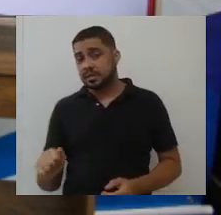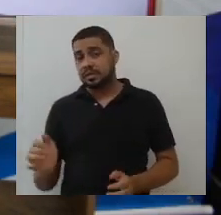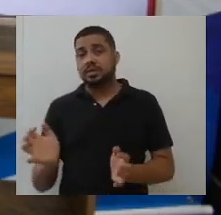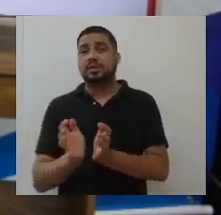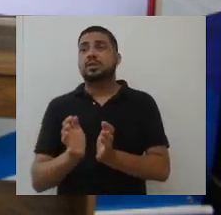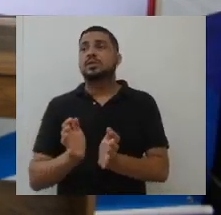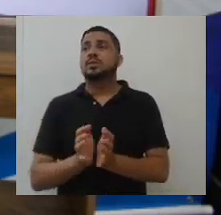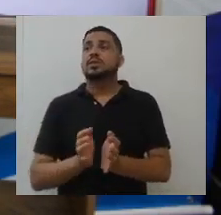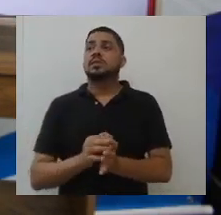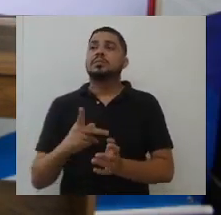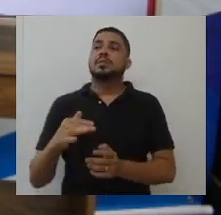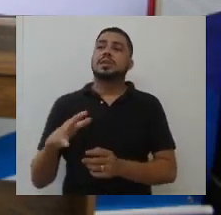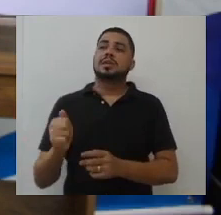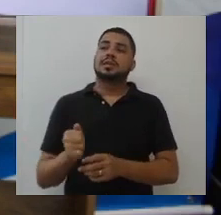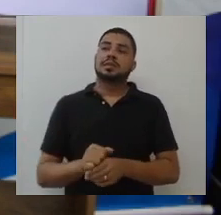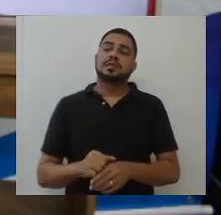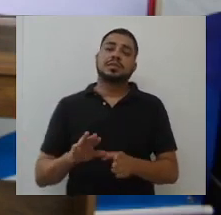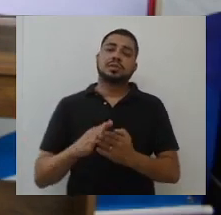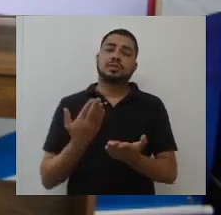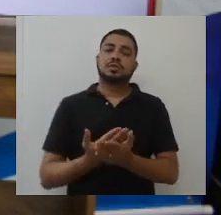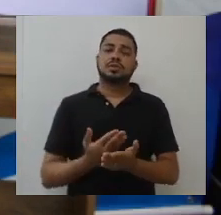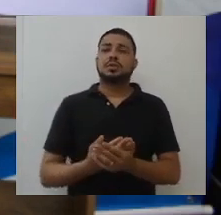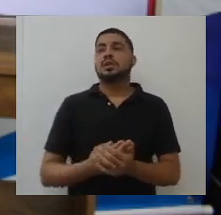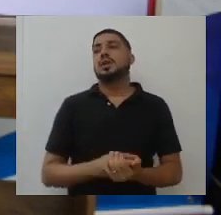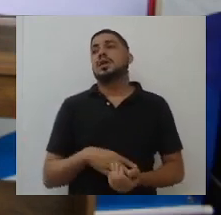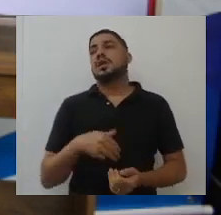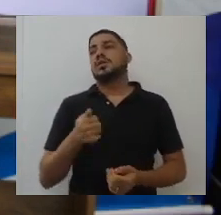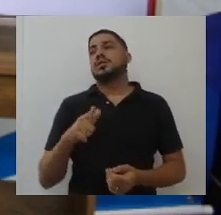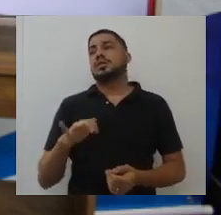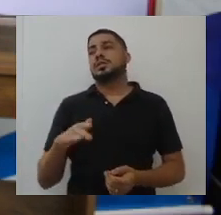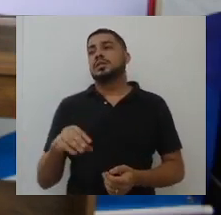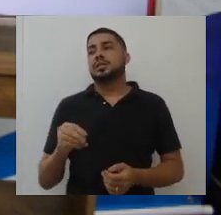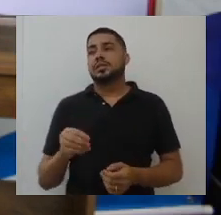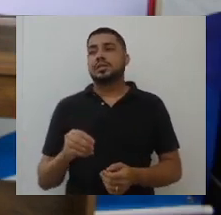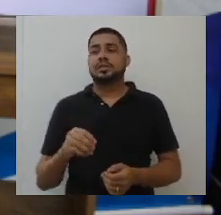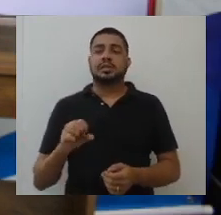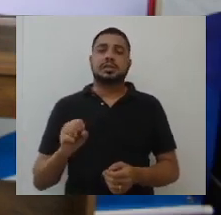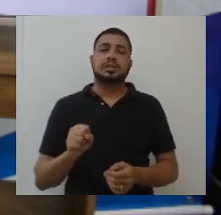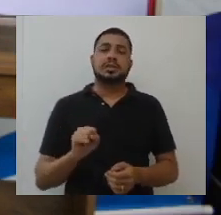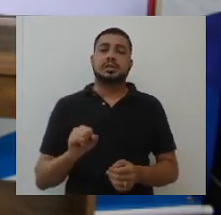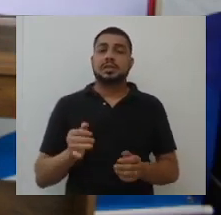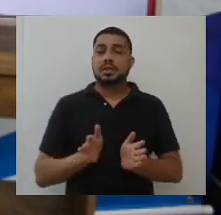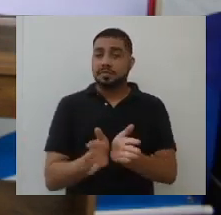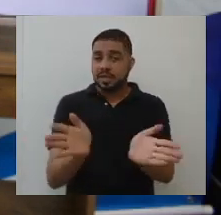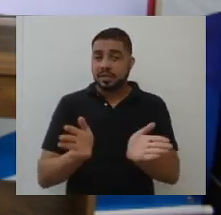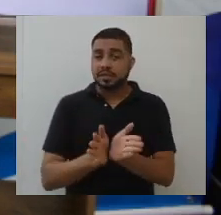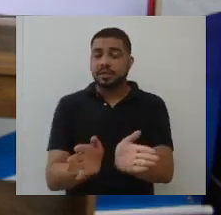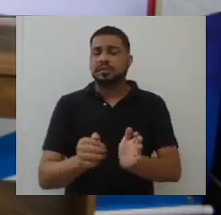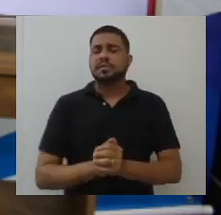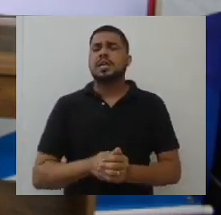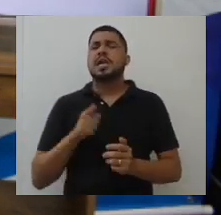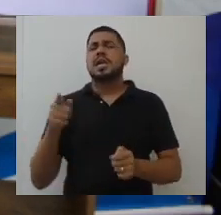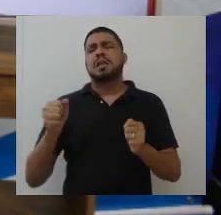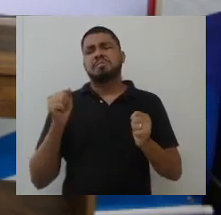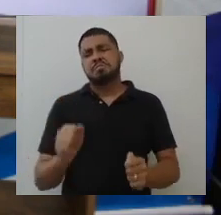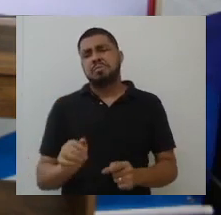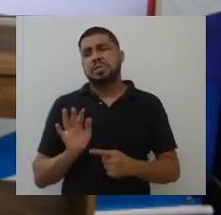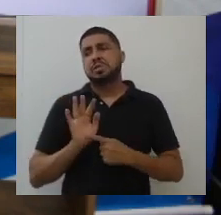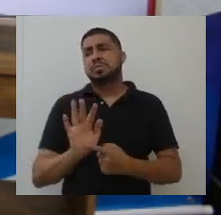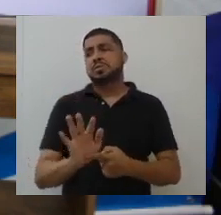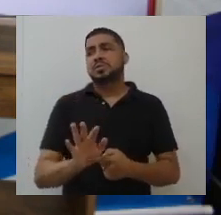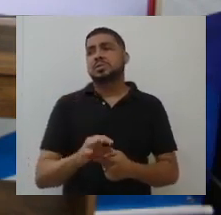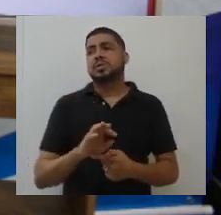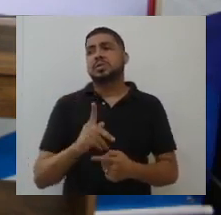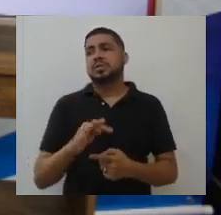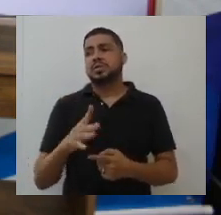grupo Placa, da Escola Técnica Estadual Alcides do Nascimento, Camaragibe. As question tags podem apresentar outra estrutura